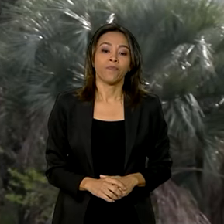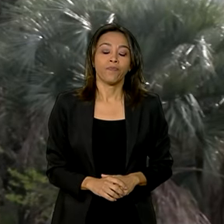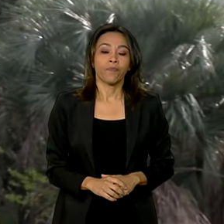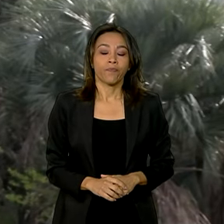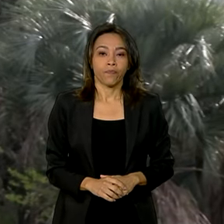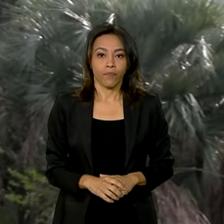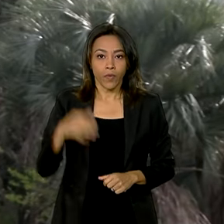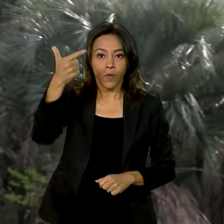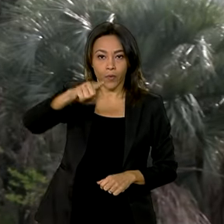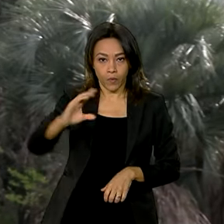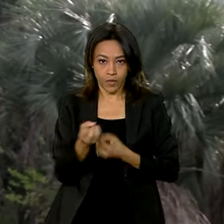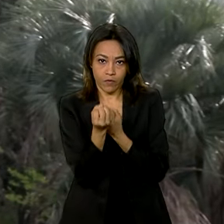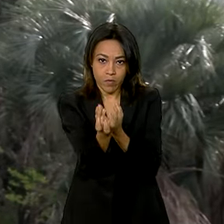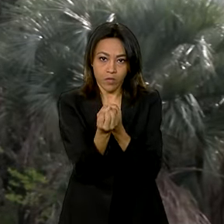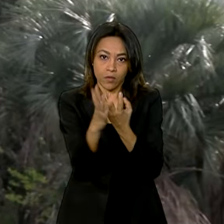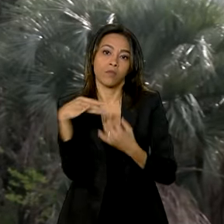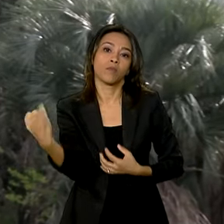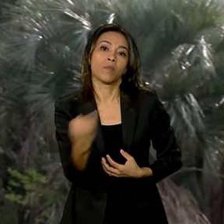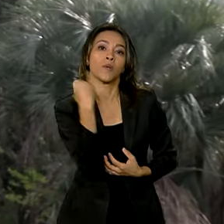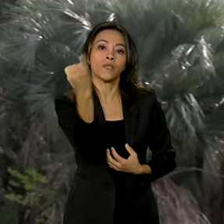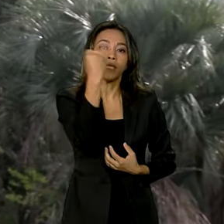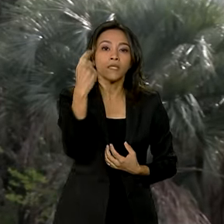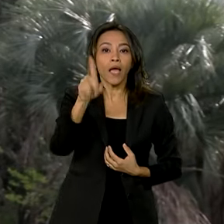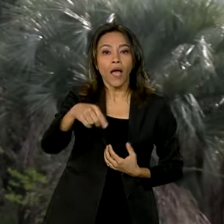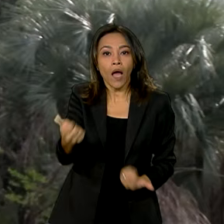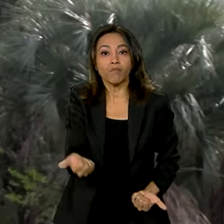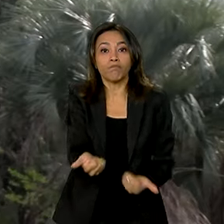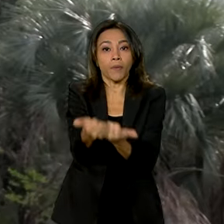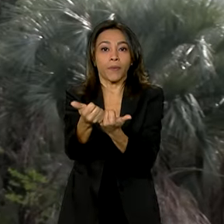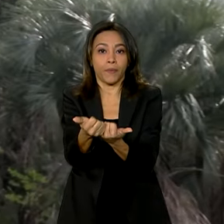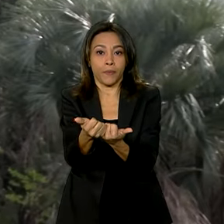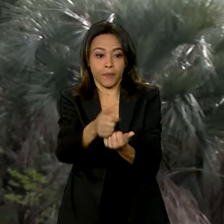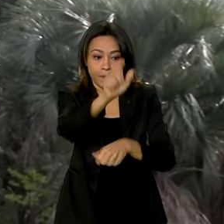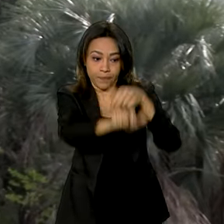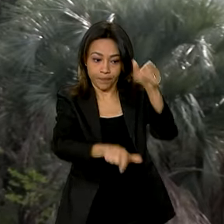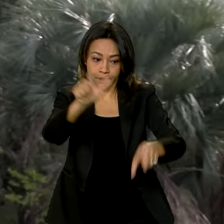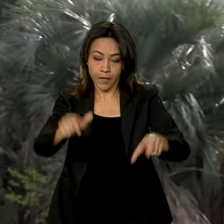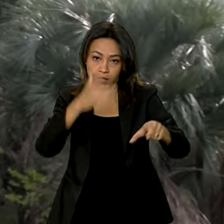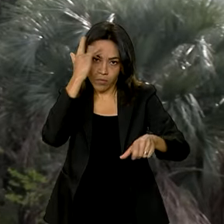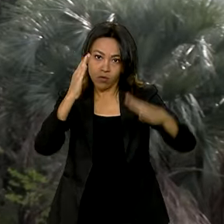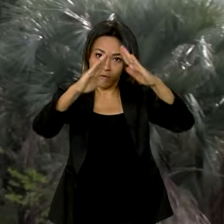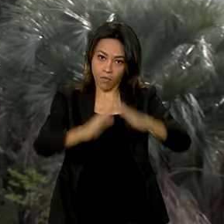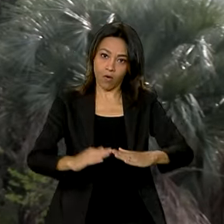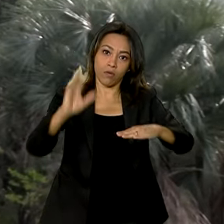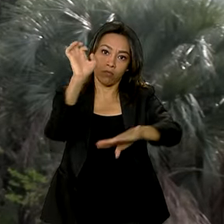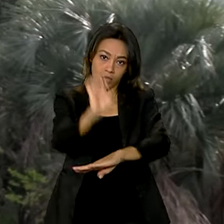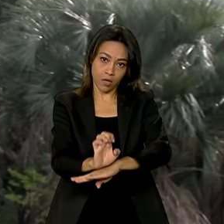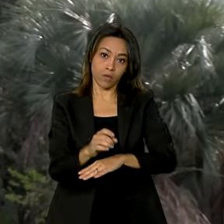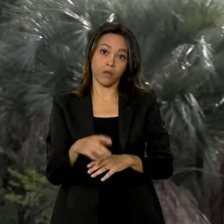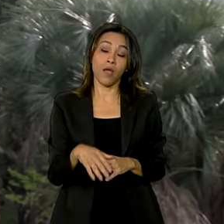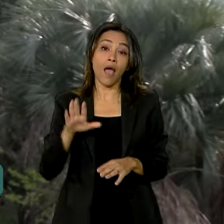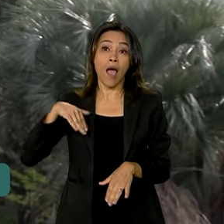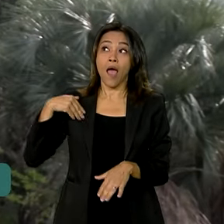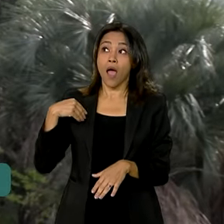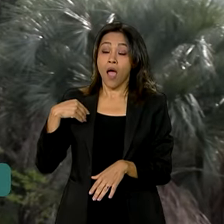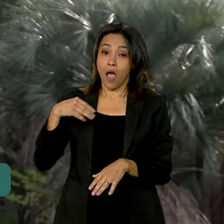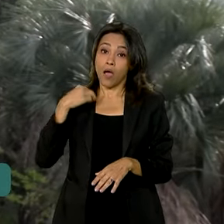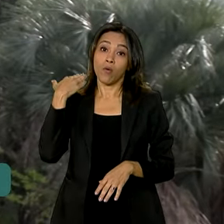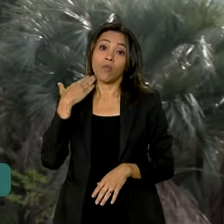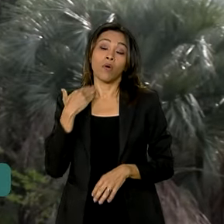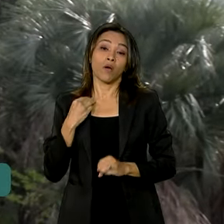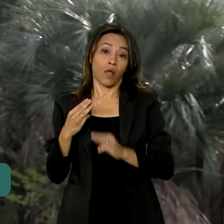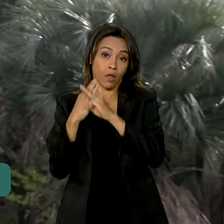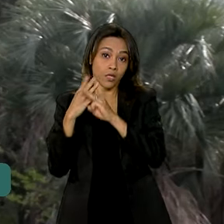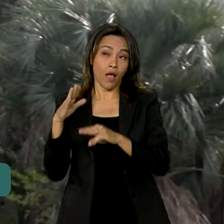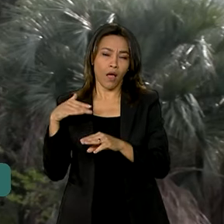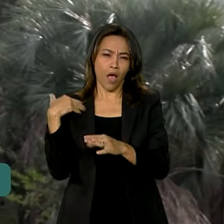Outro dado importante é o apoio ao trabalhador gaúcho. Segundo a Caixa Econômica Federal, até a semana passada, ao completar um mês da